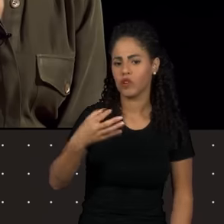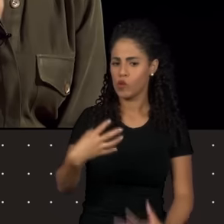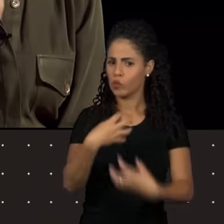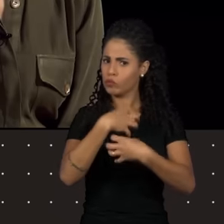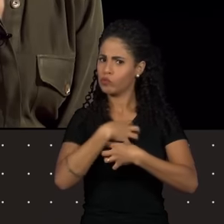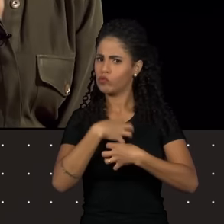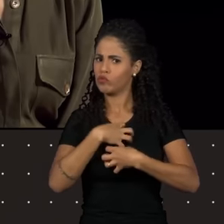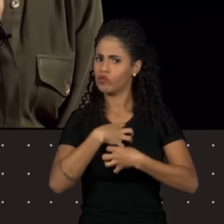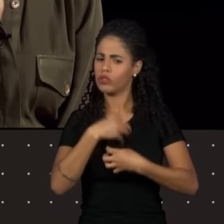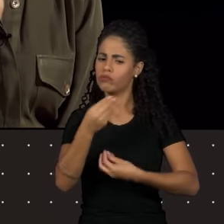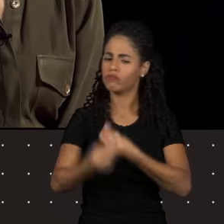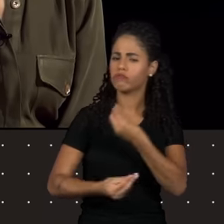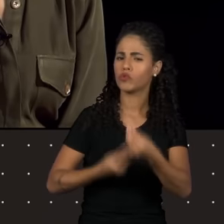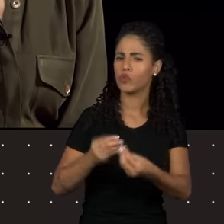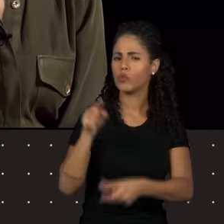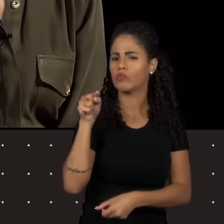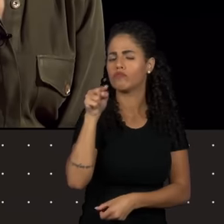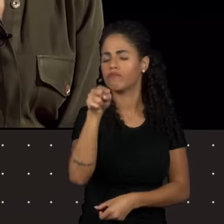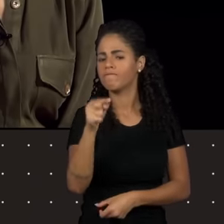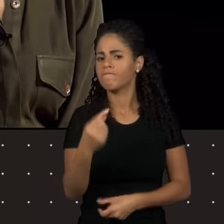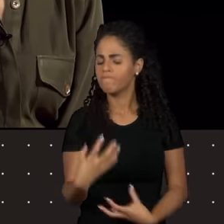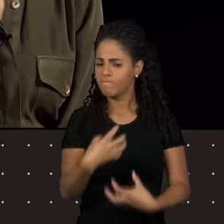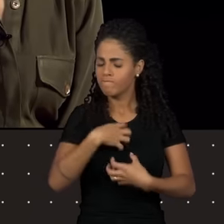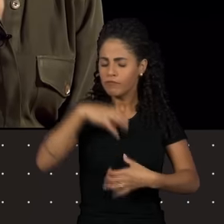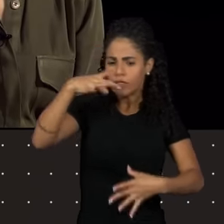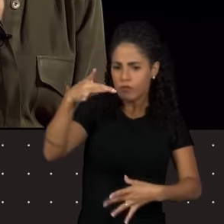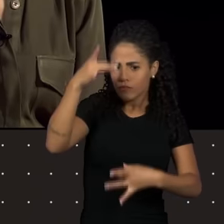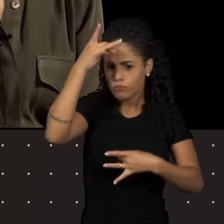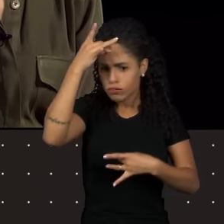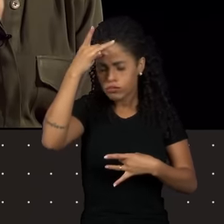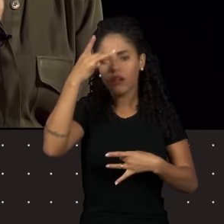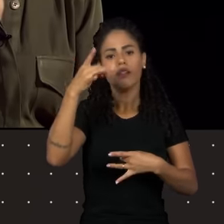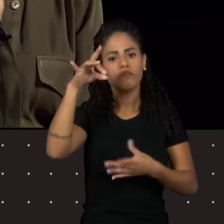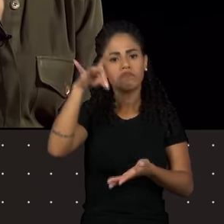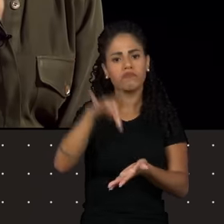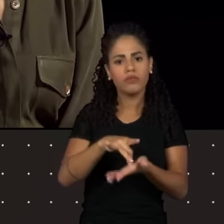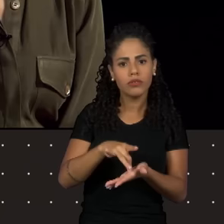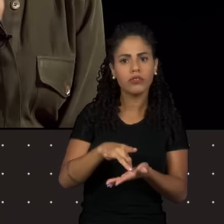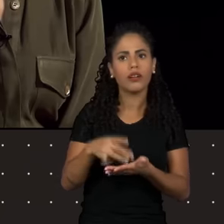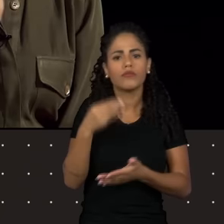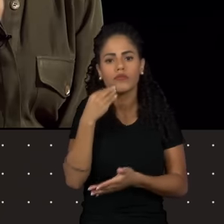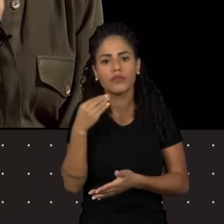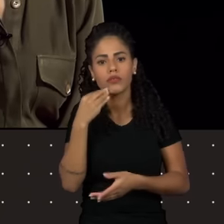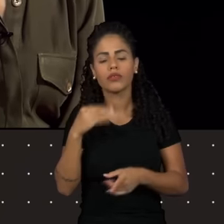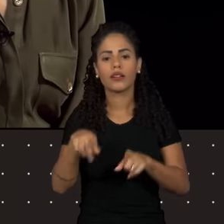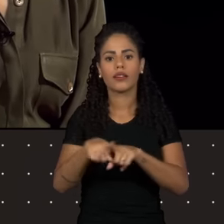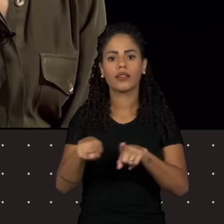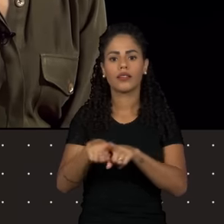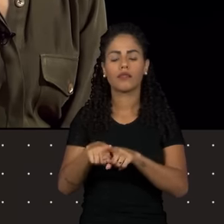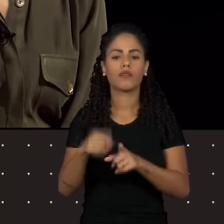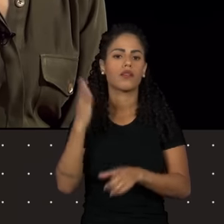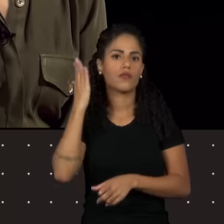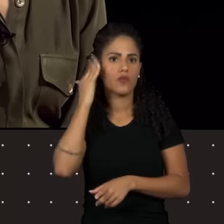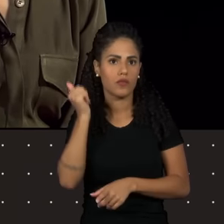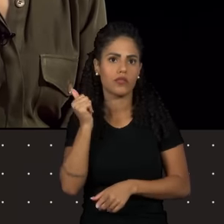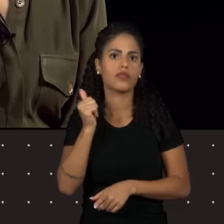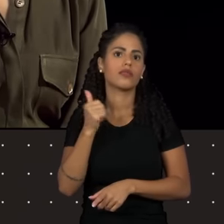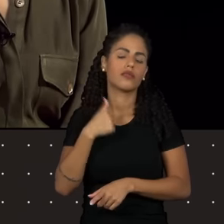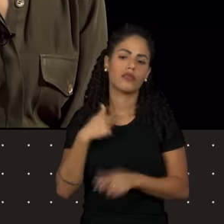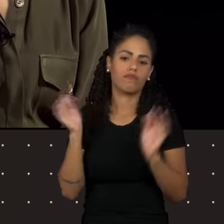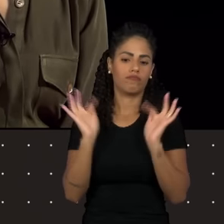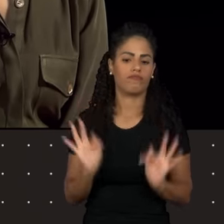forma como você se entrega nas suas investigações e dizer que eu fui muito feliz